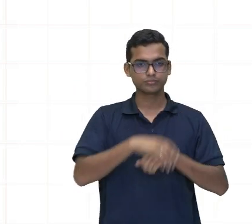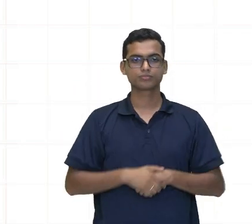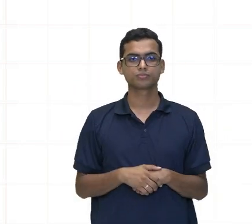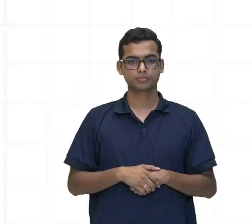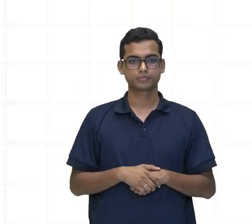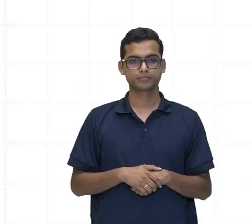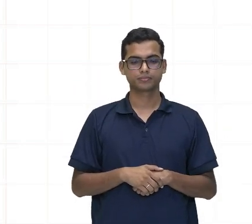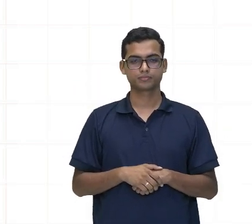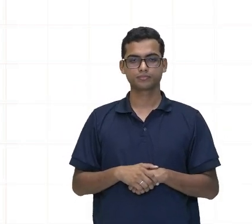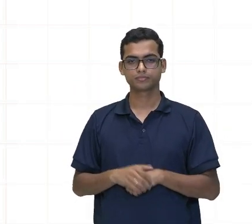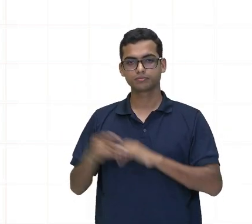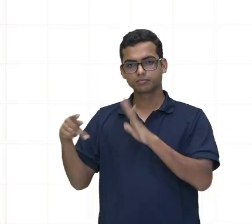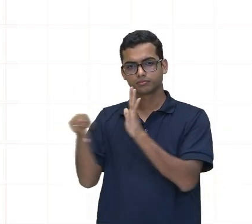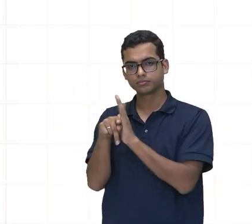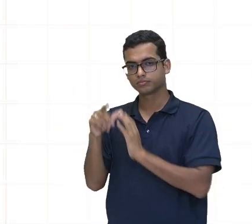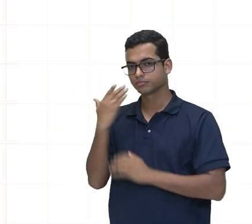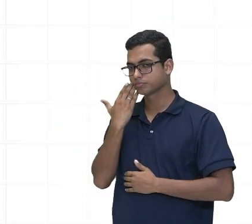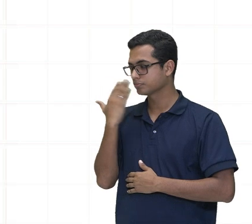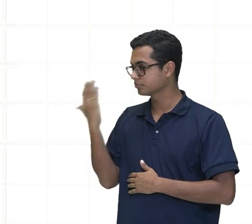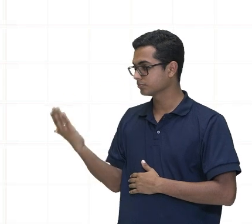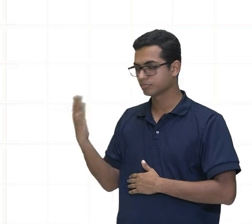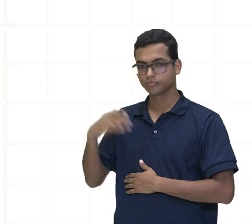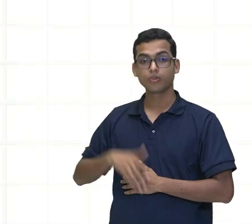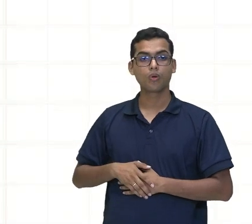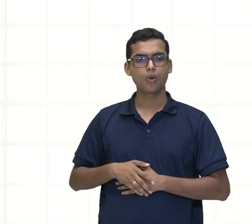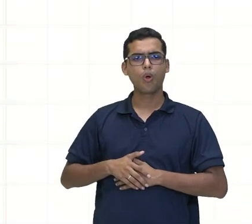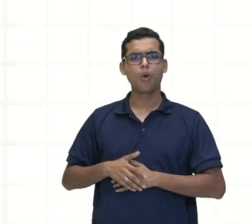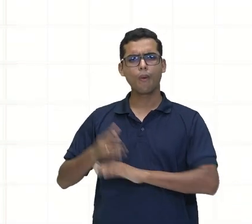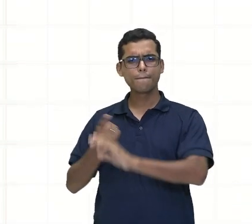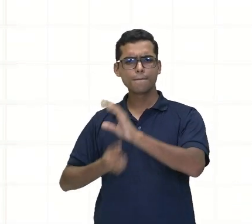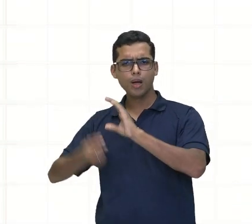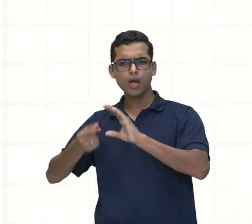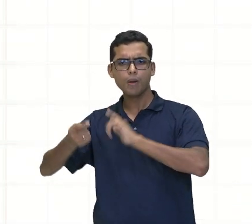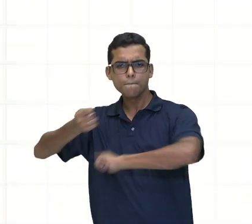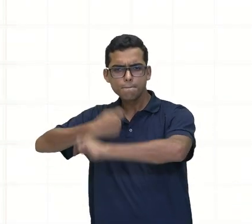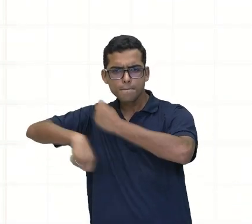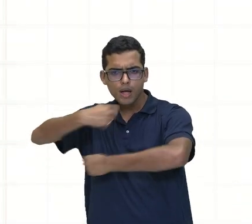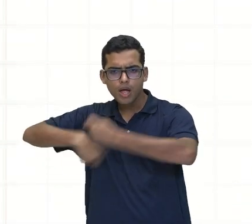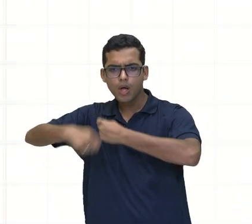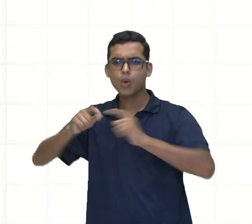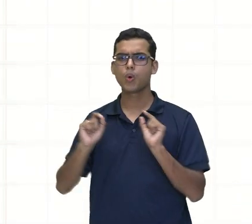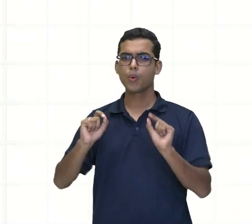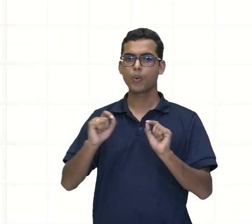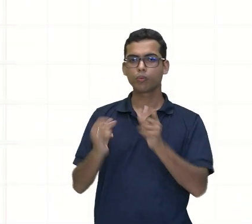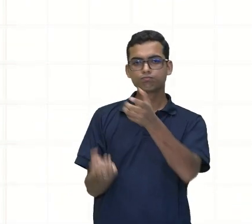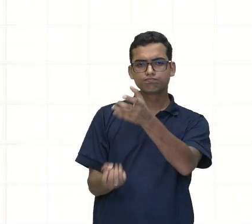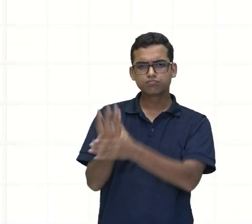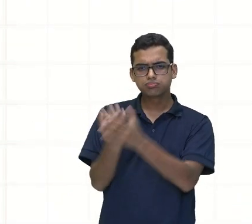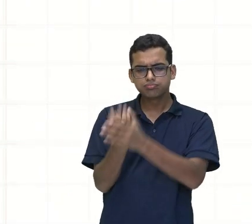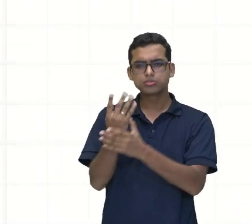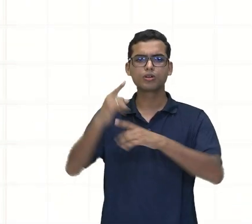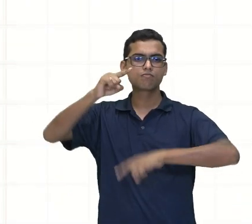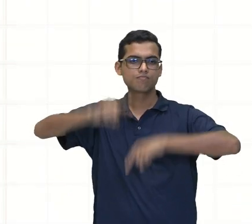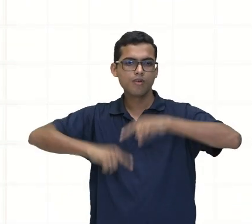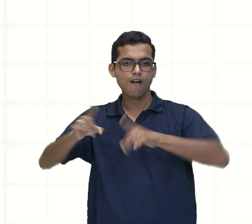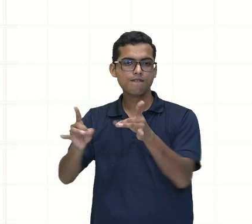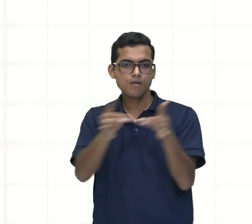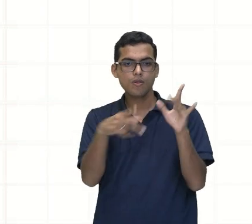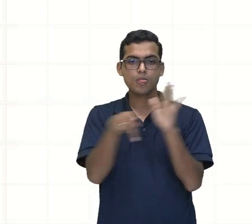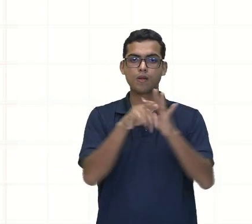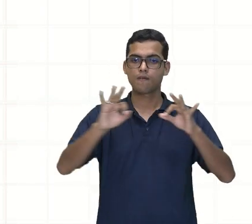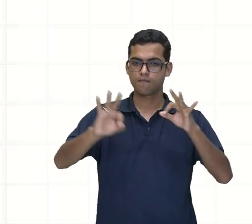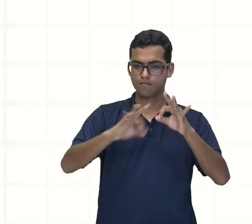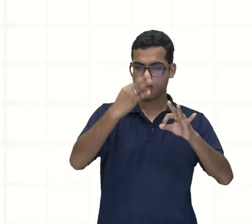comercial, a gente tem ali como principais formas de produção de mercadoria o